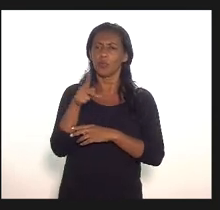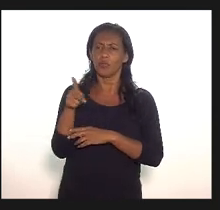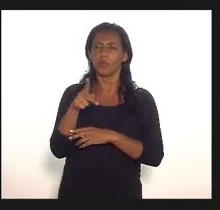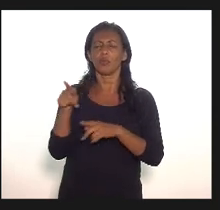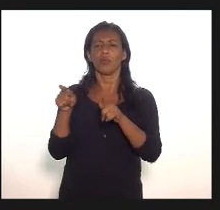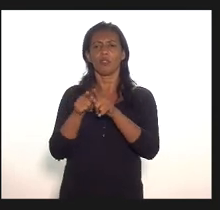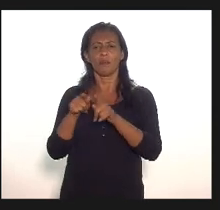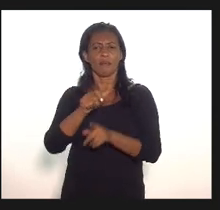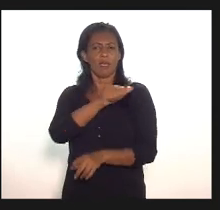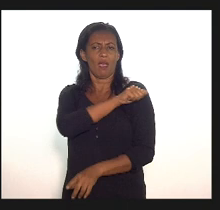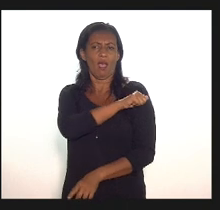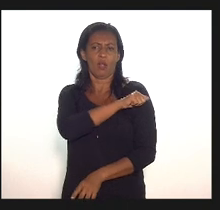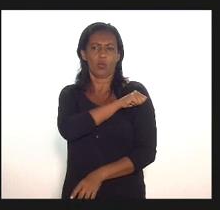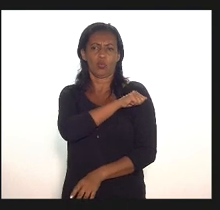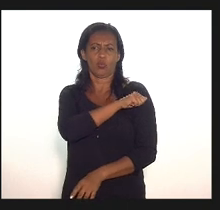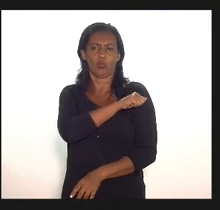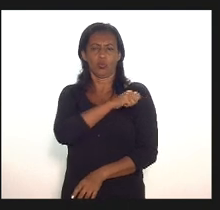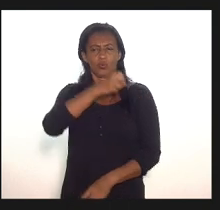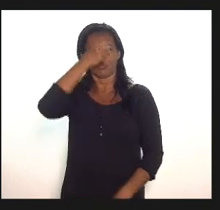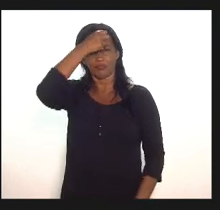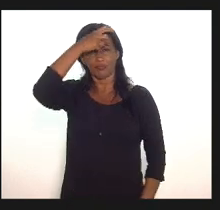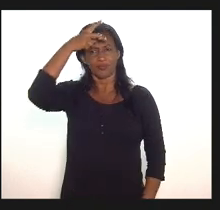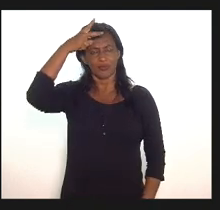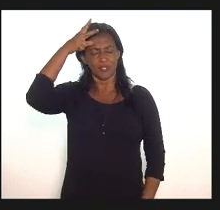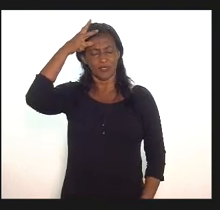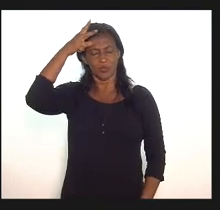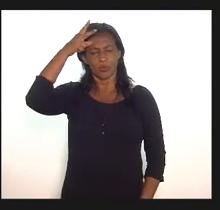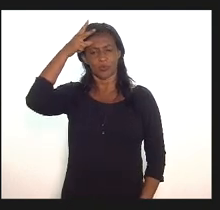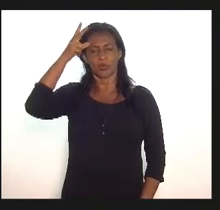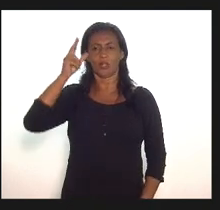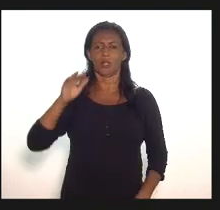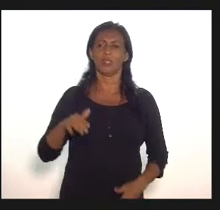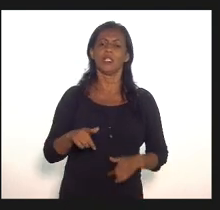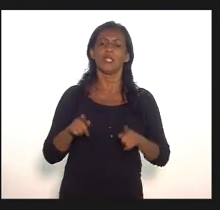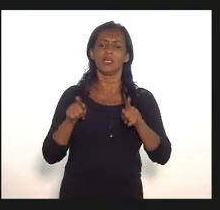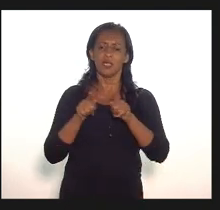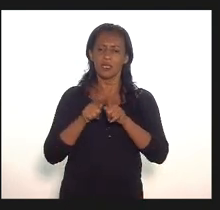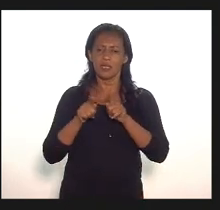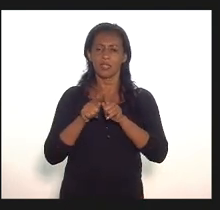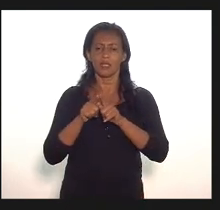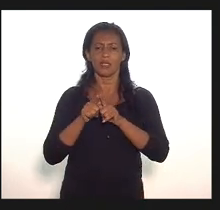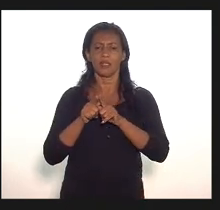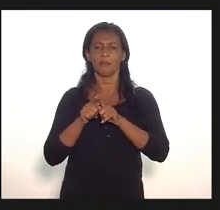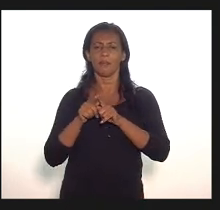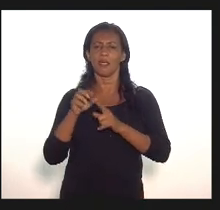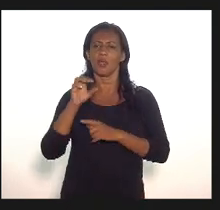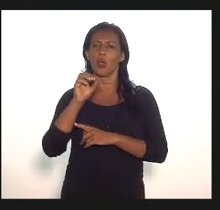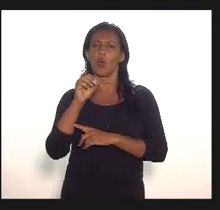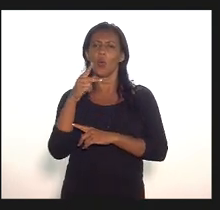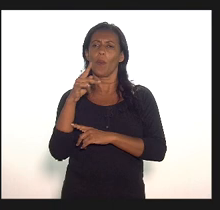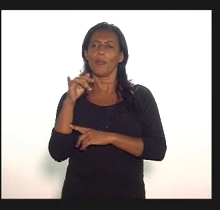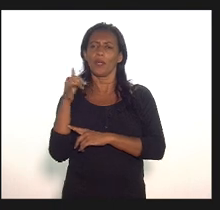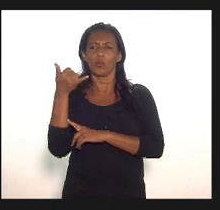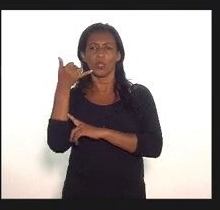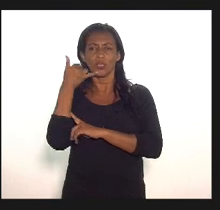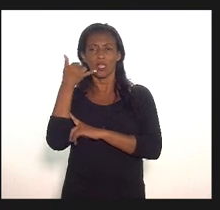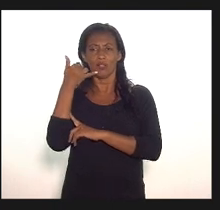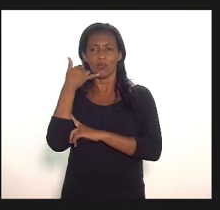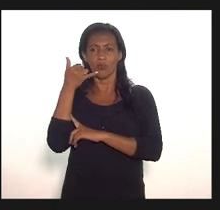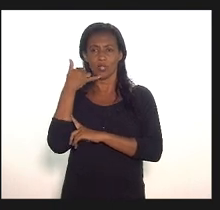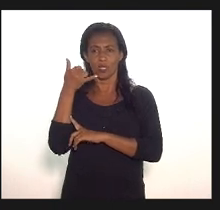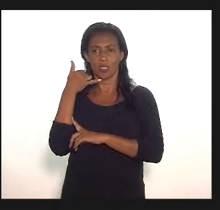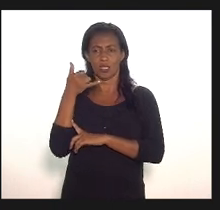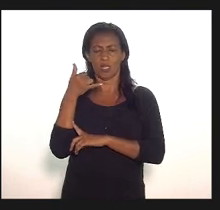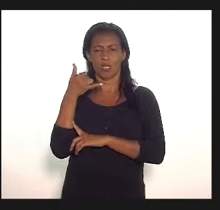alunos da rede municipal de ensino. E as operadoras, não é, de telefonia,